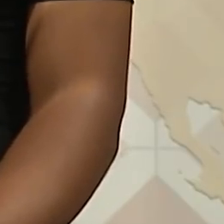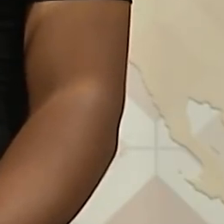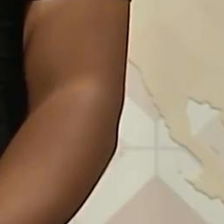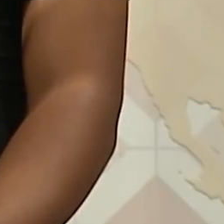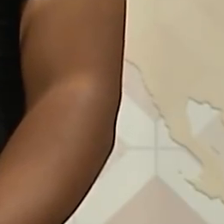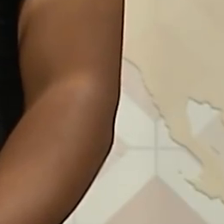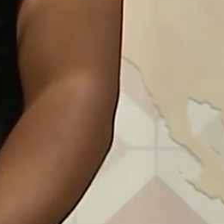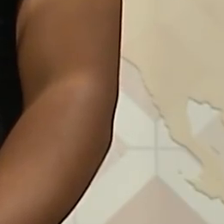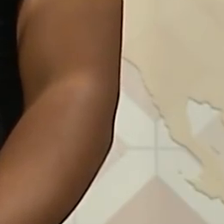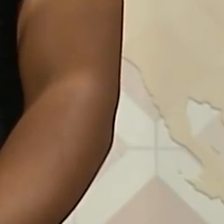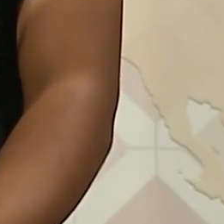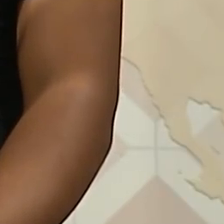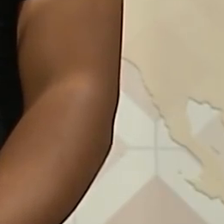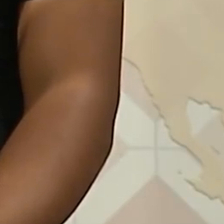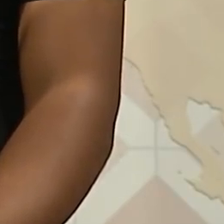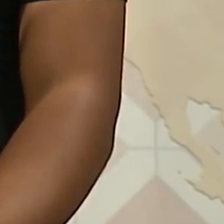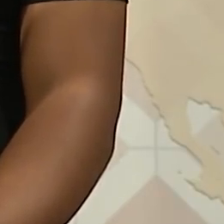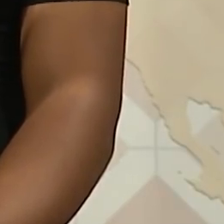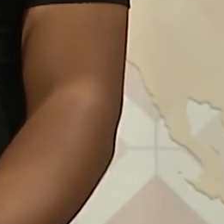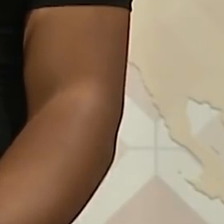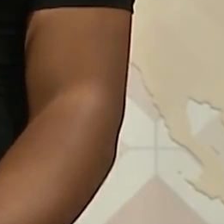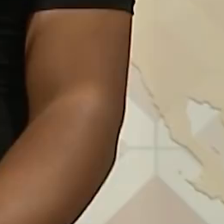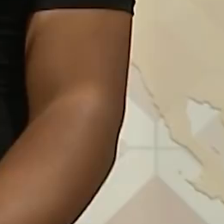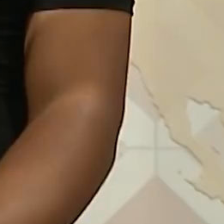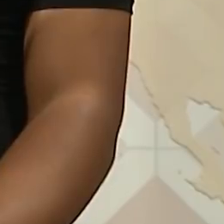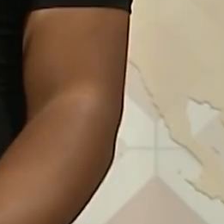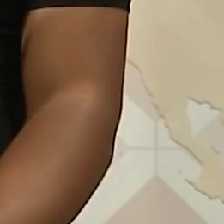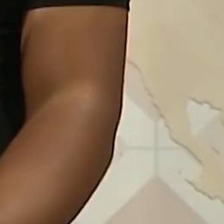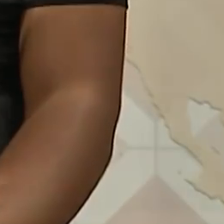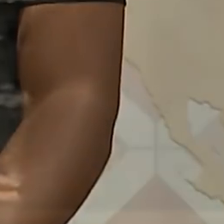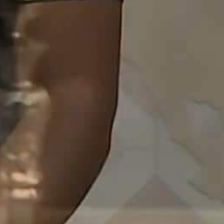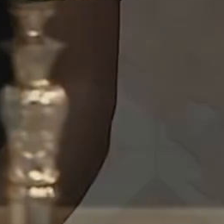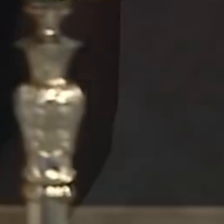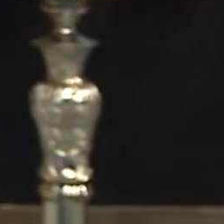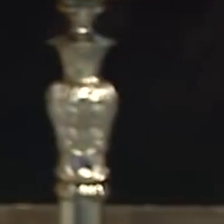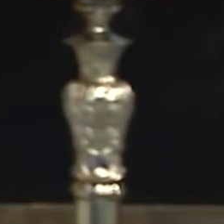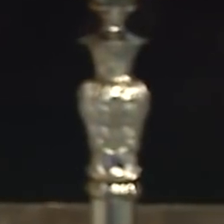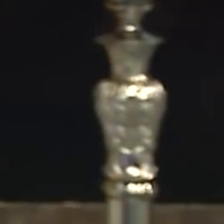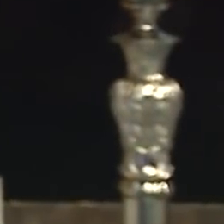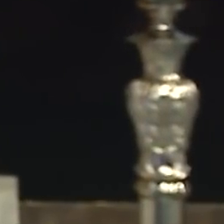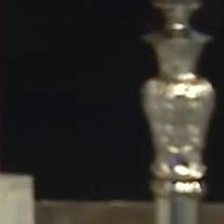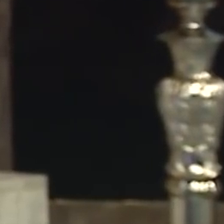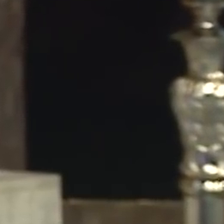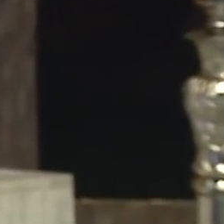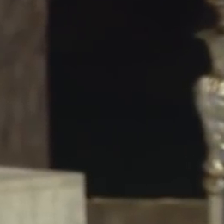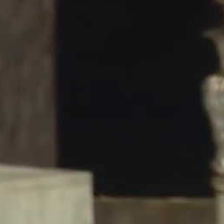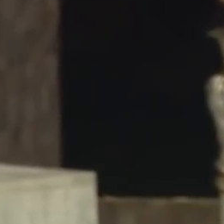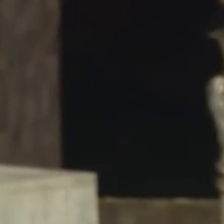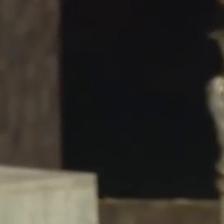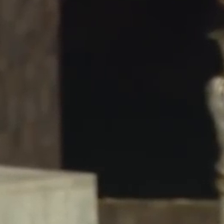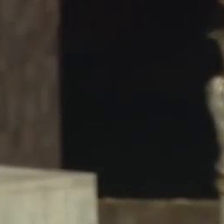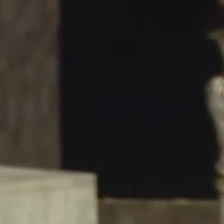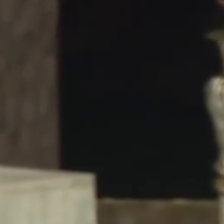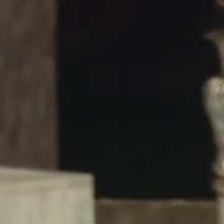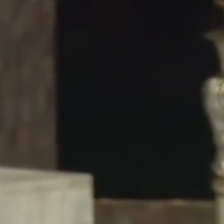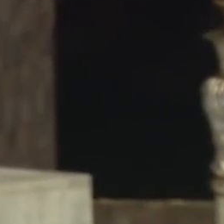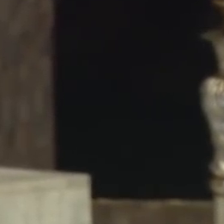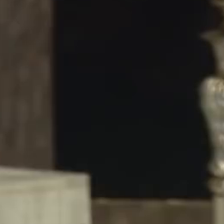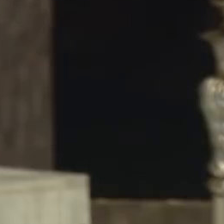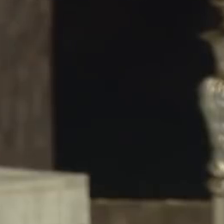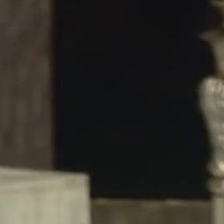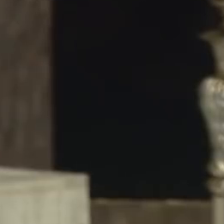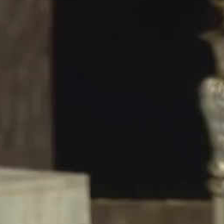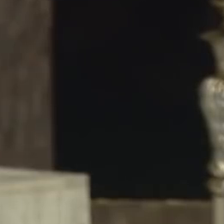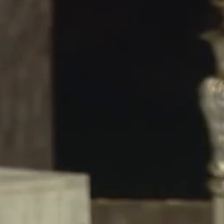me comprometo de lhe entrar em timidade